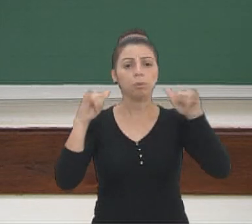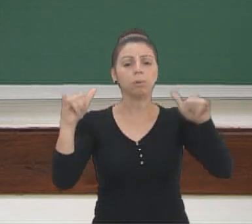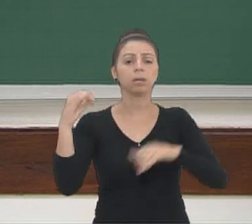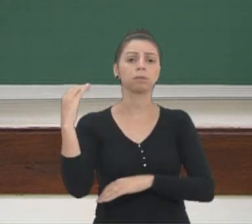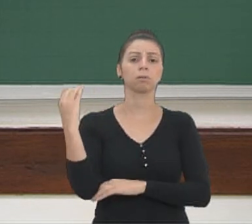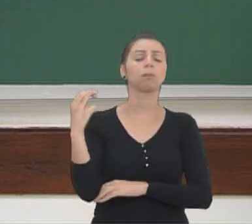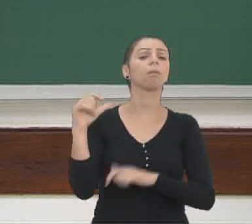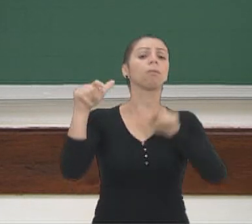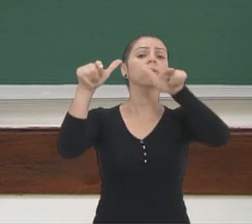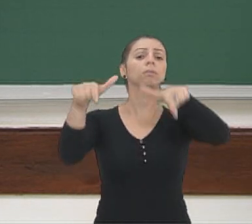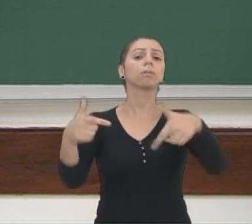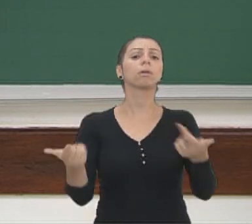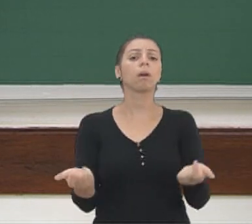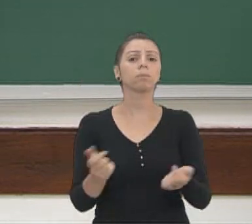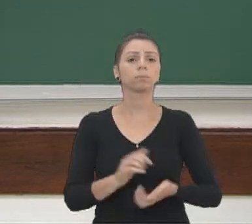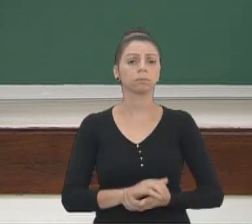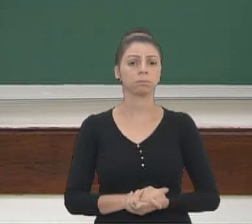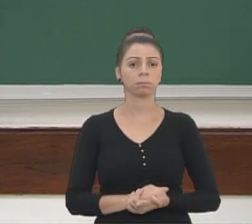de publicação?